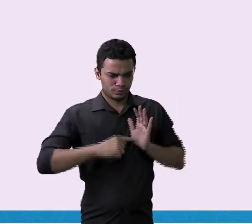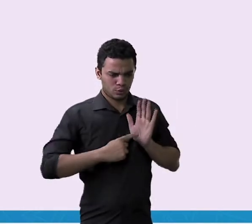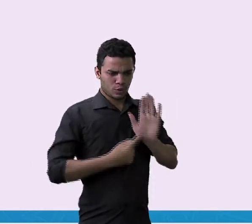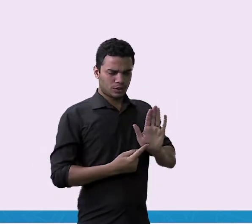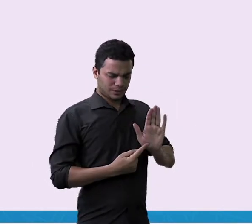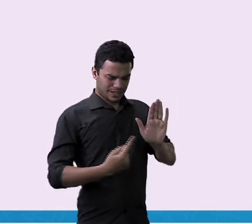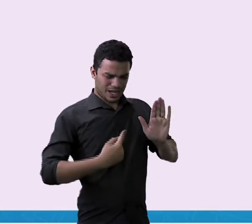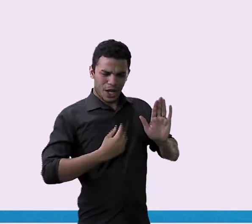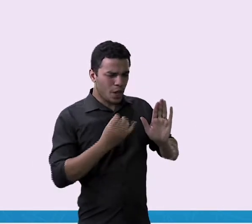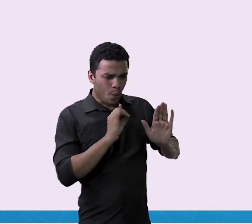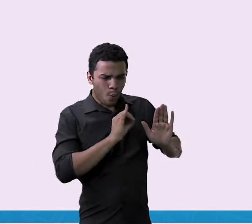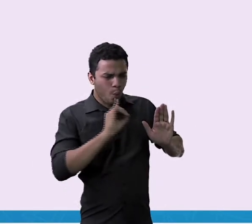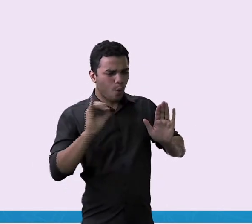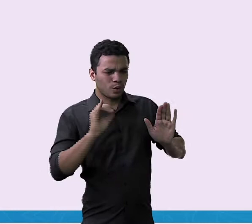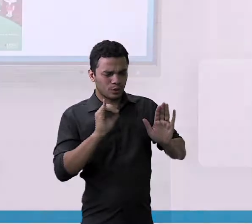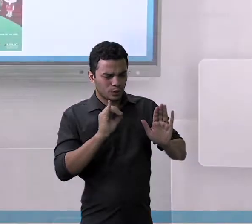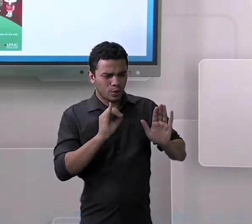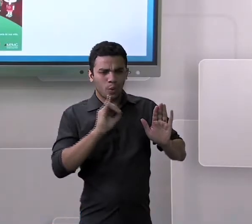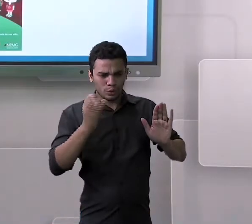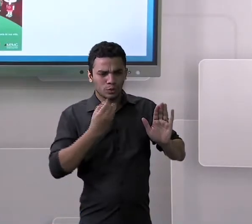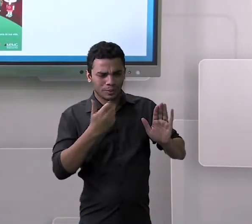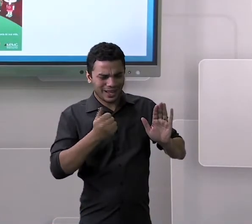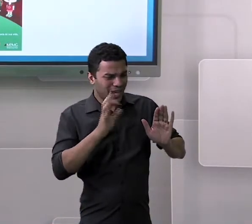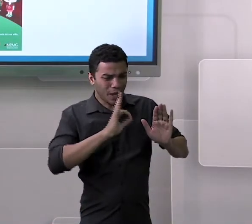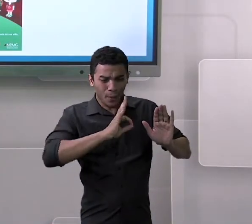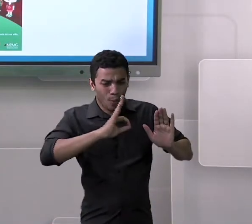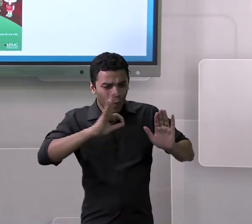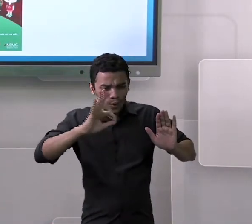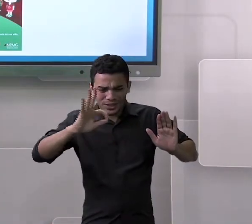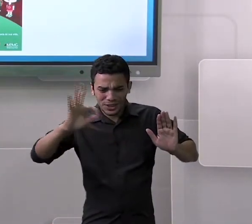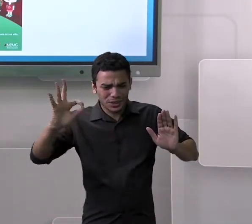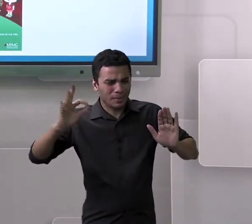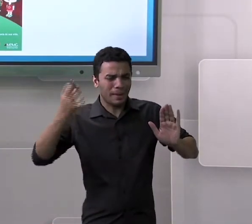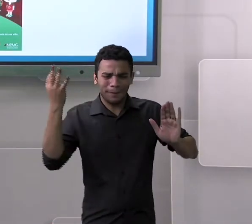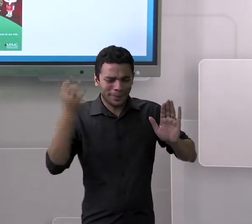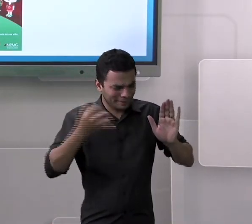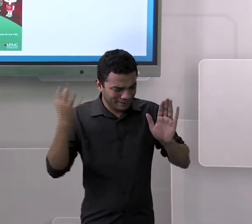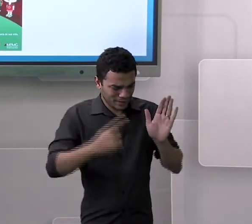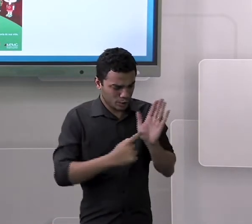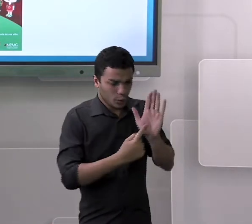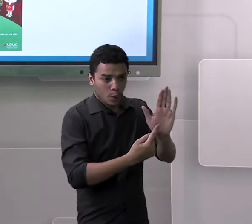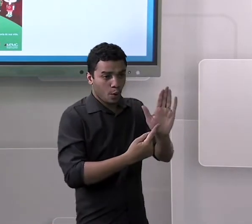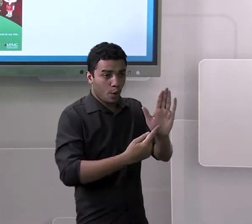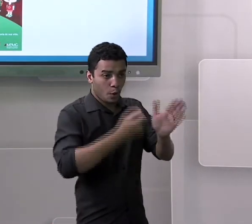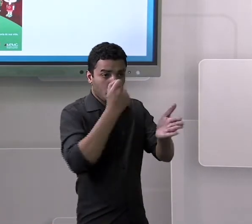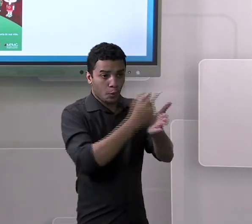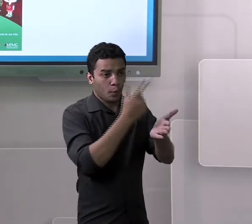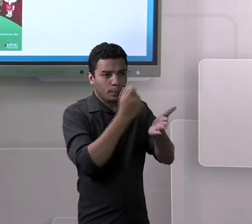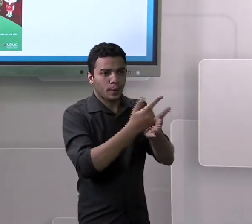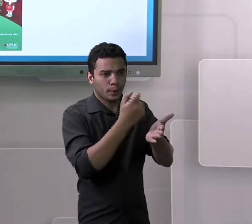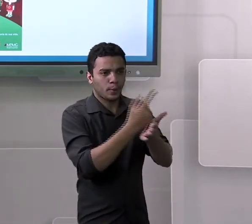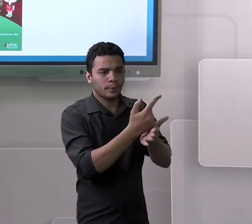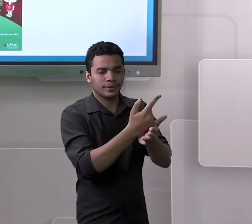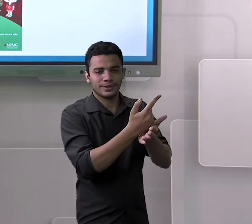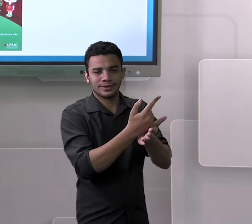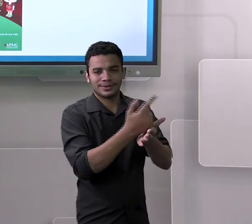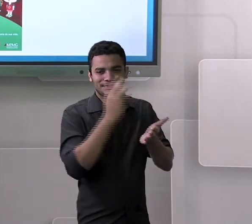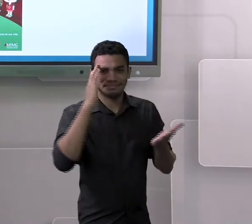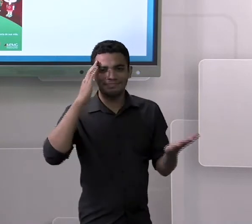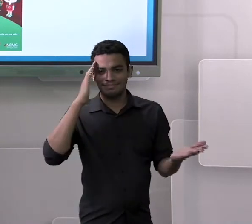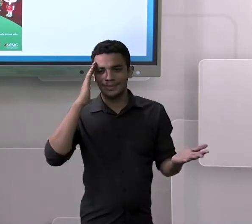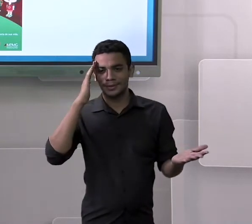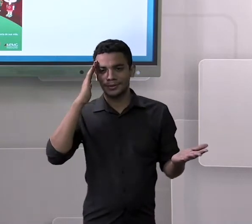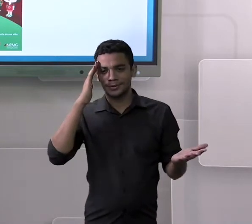anúncio publicitário está falando. Veja o nosso exemplo aqui, ó, do nosso folheto